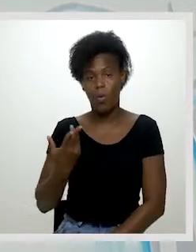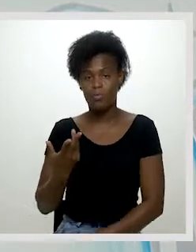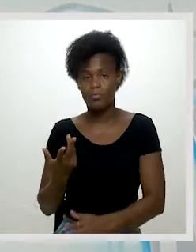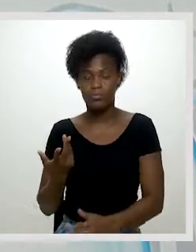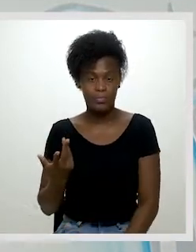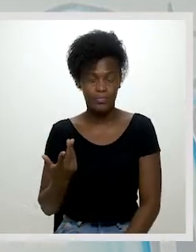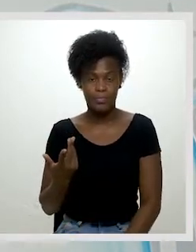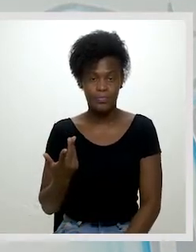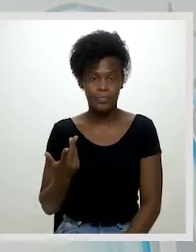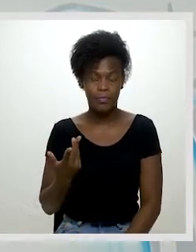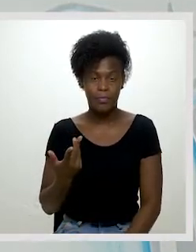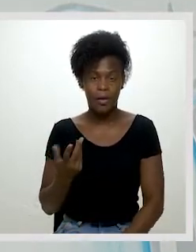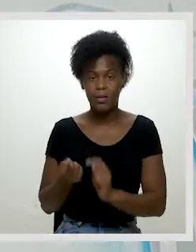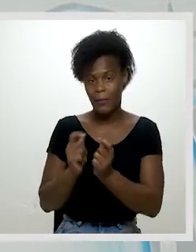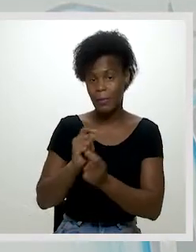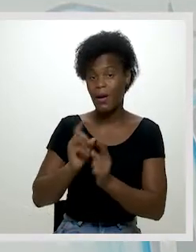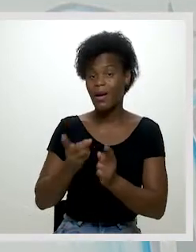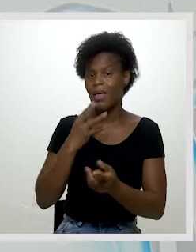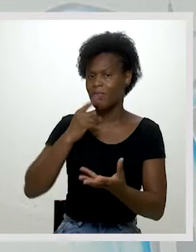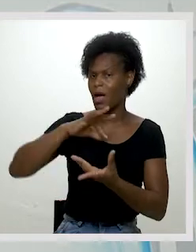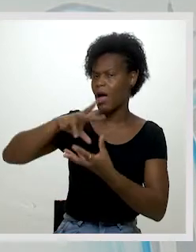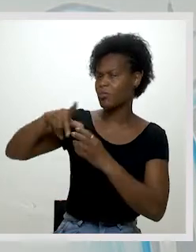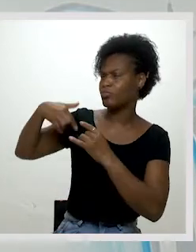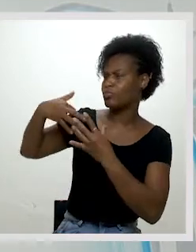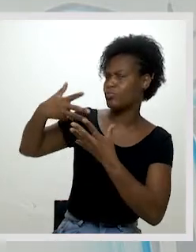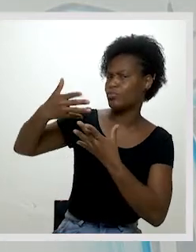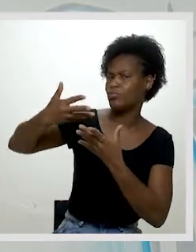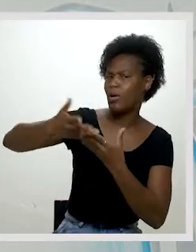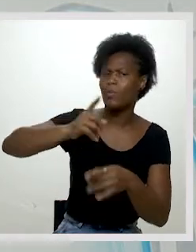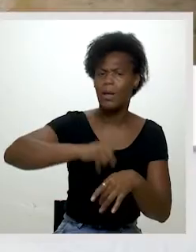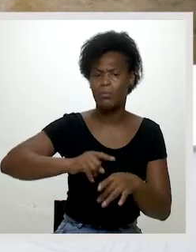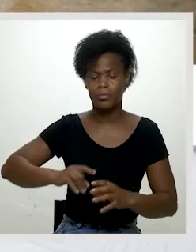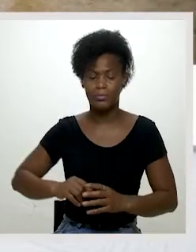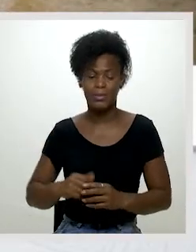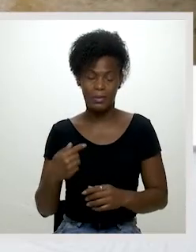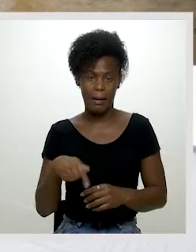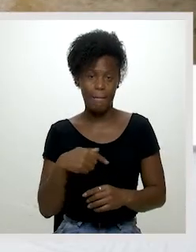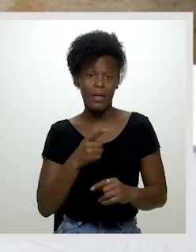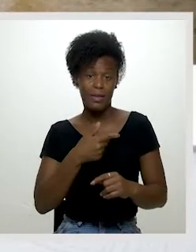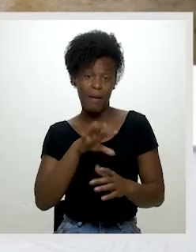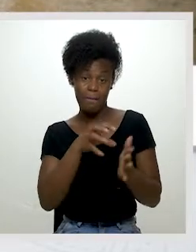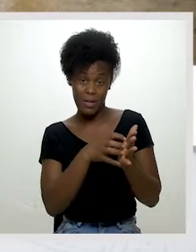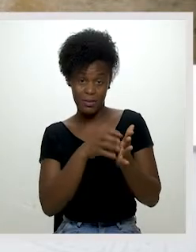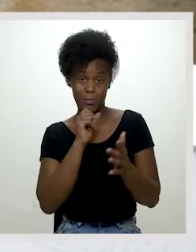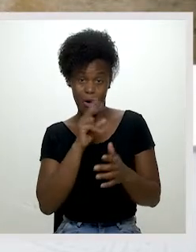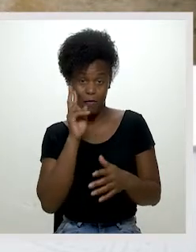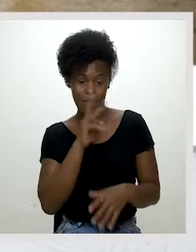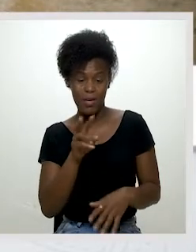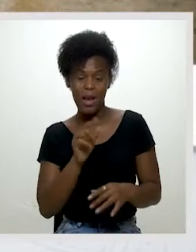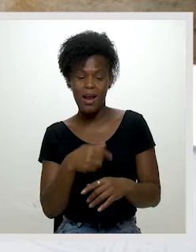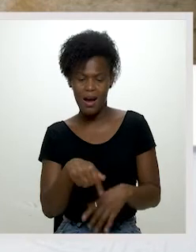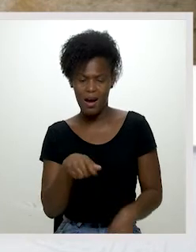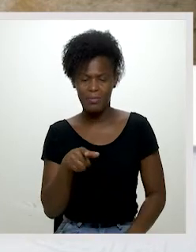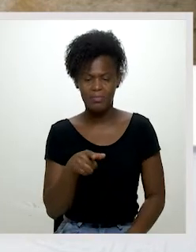das transformações que a Terra vem sofrendo ao longo dos tempos. Nesta imagem, podem observar